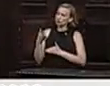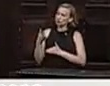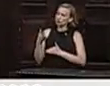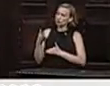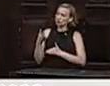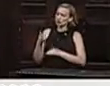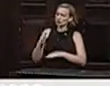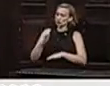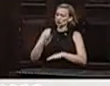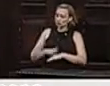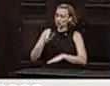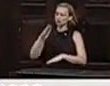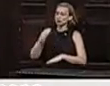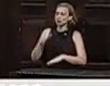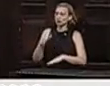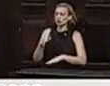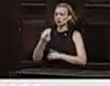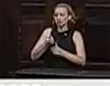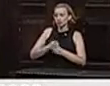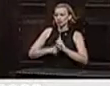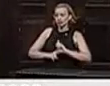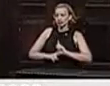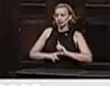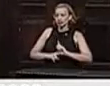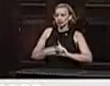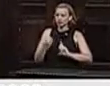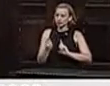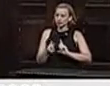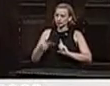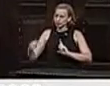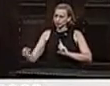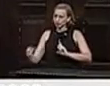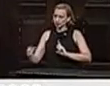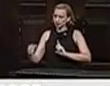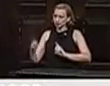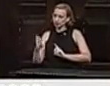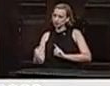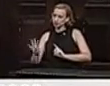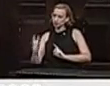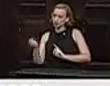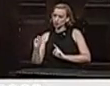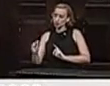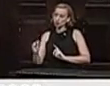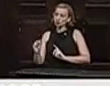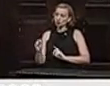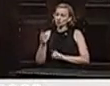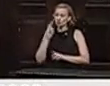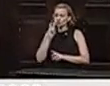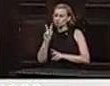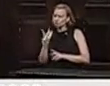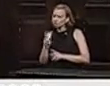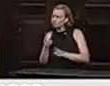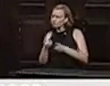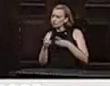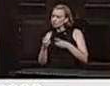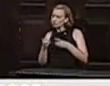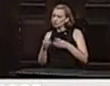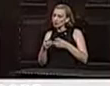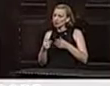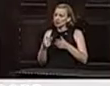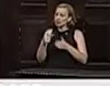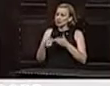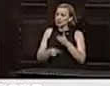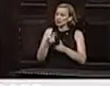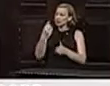mas nós temos a receber da dívida ativa 77 bilhões, ou seja, 7 vezes o valor do nosso déficit, nós não